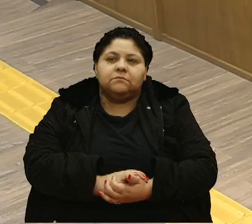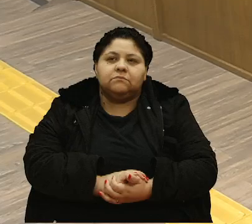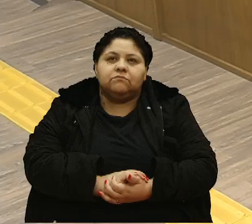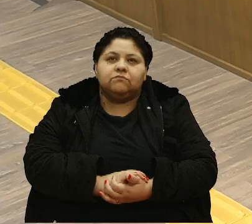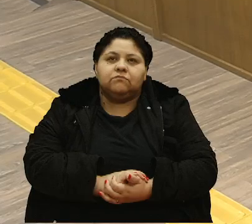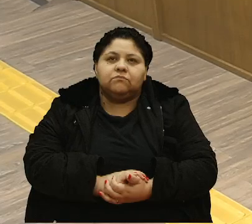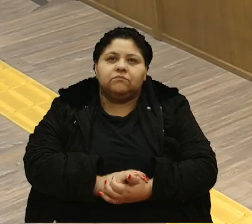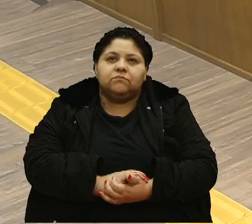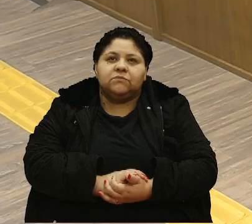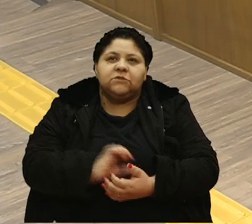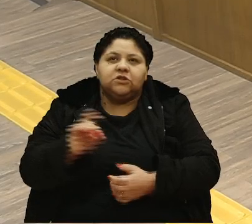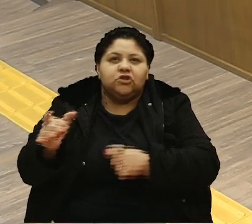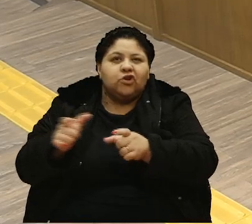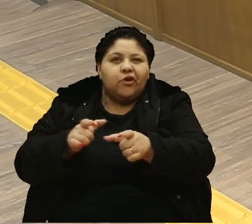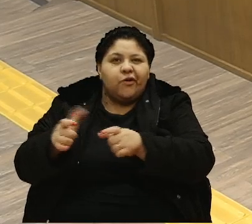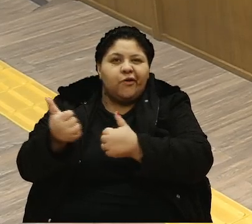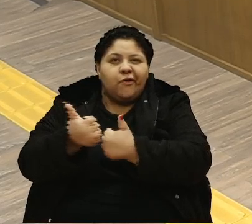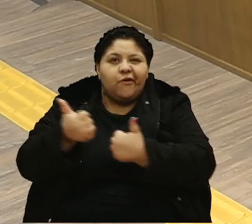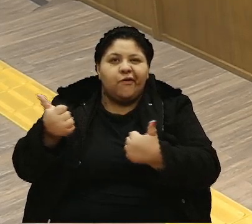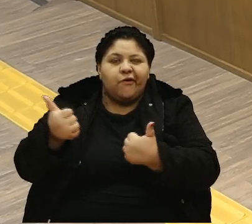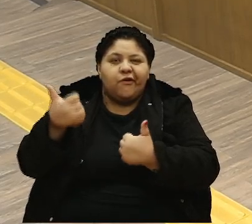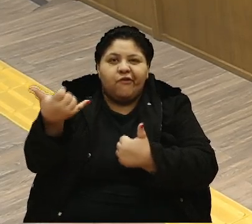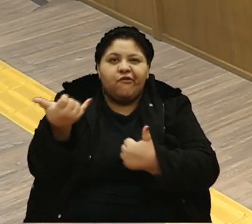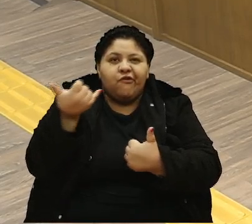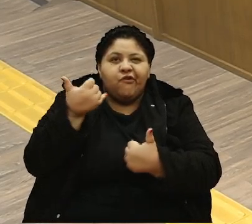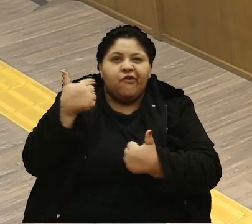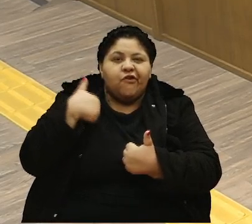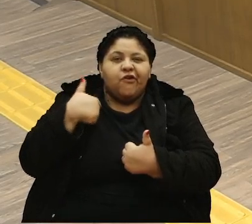É só pra eu me controlar que meu assessor tá dizendo que eu tô